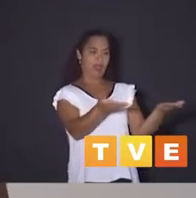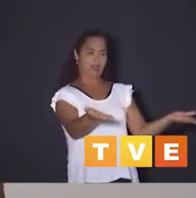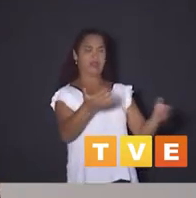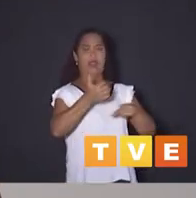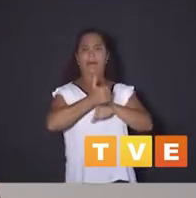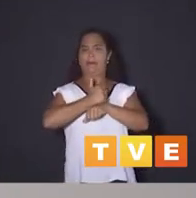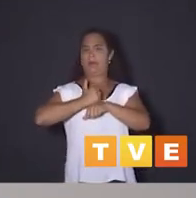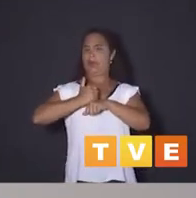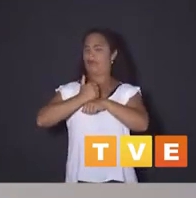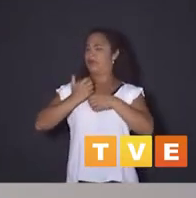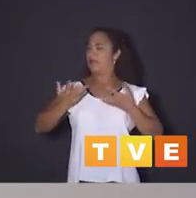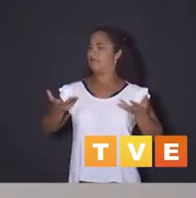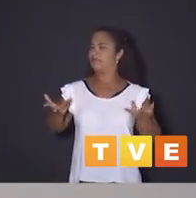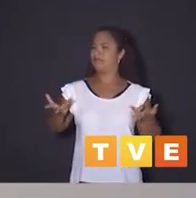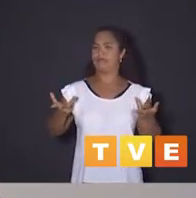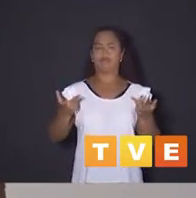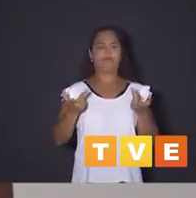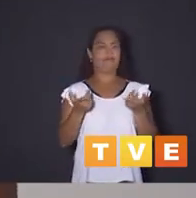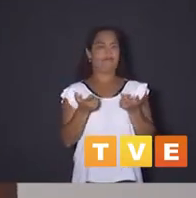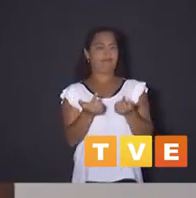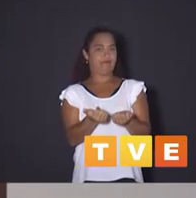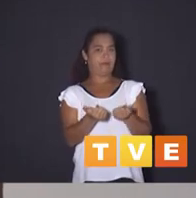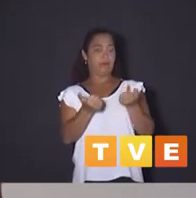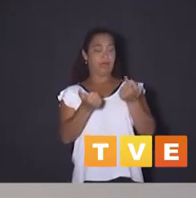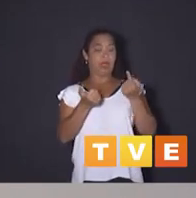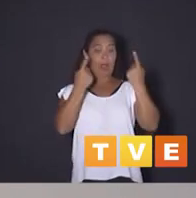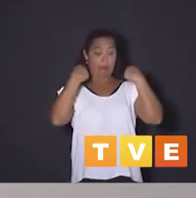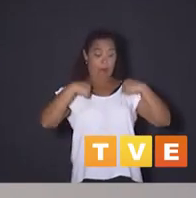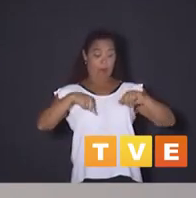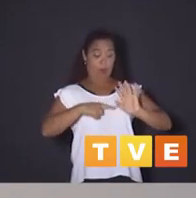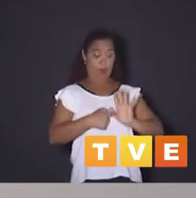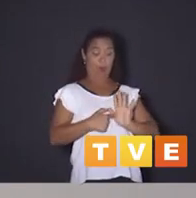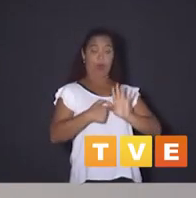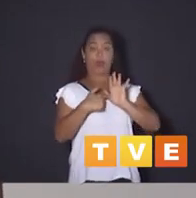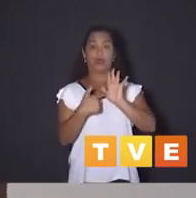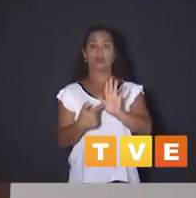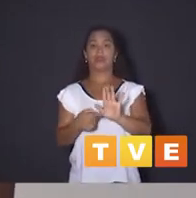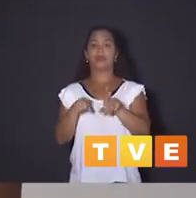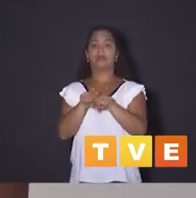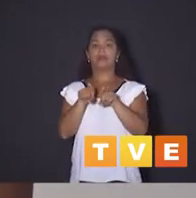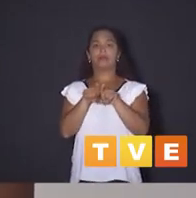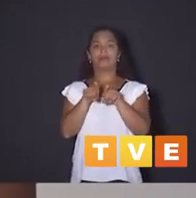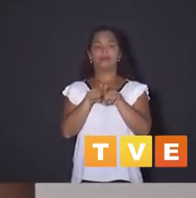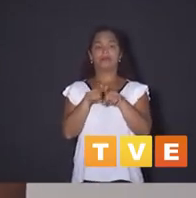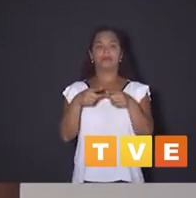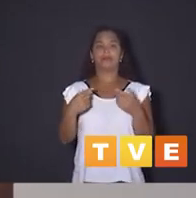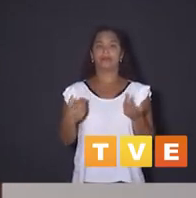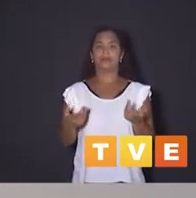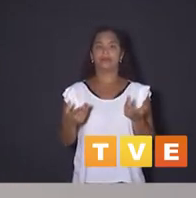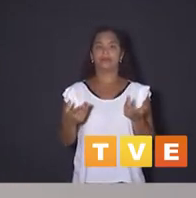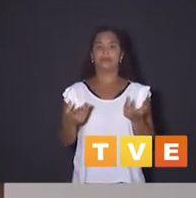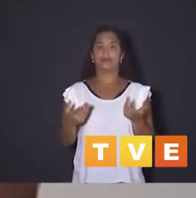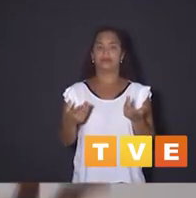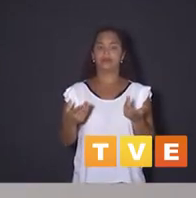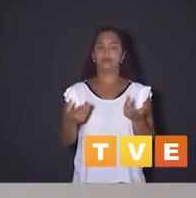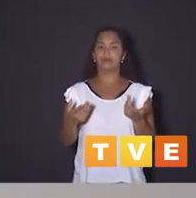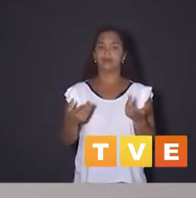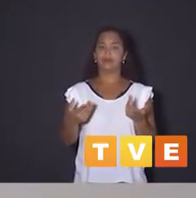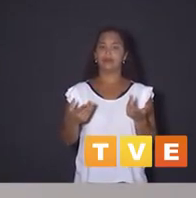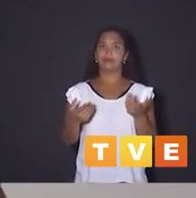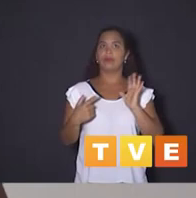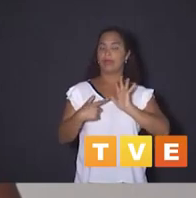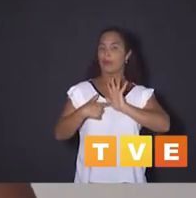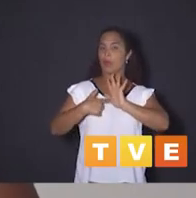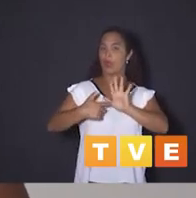play o pleno gerenciamento da nossa aparência consequentemente também o gerenciamento da nossa forma de expressão e de